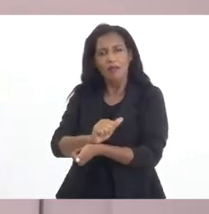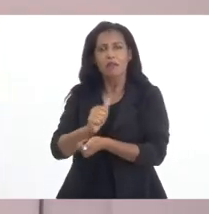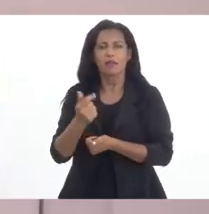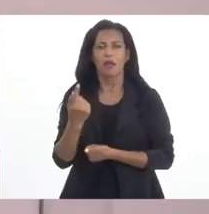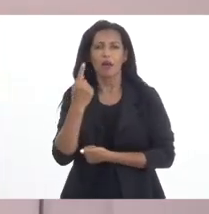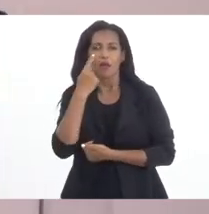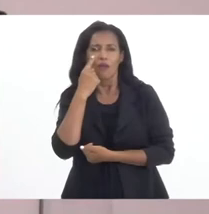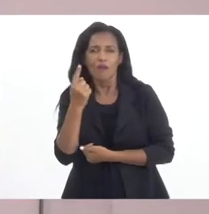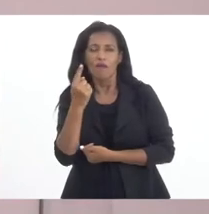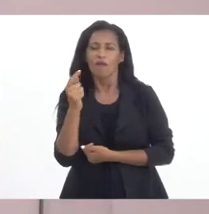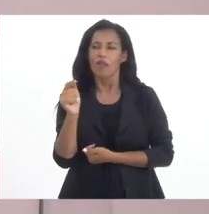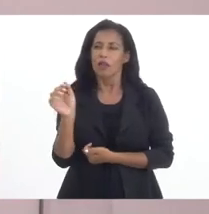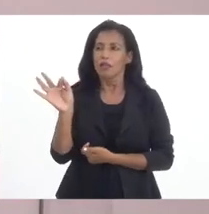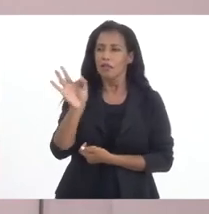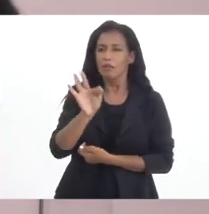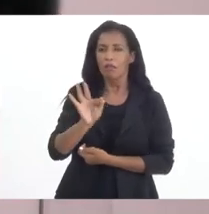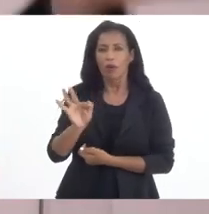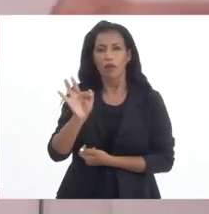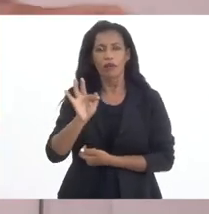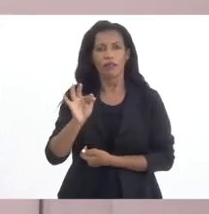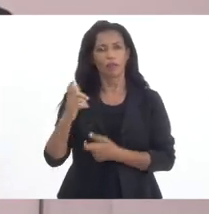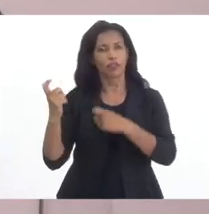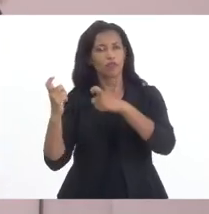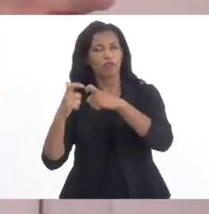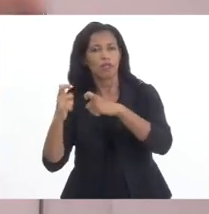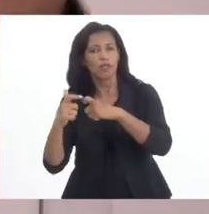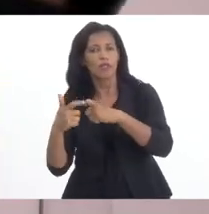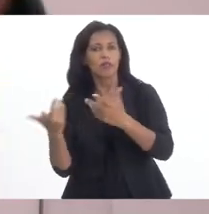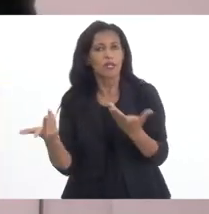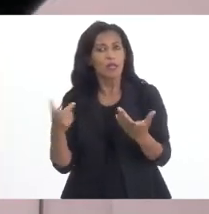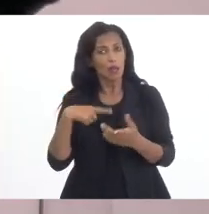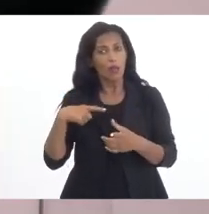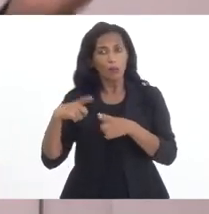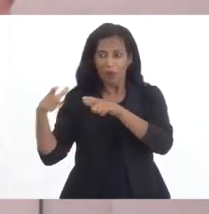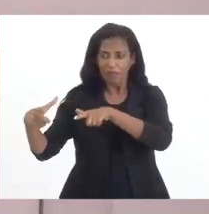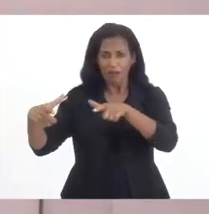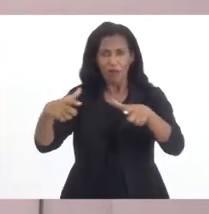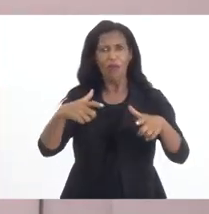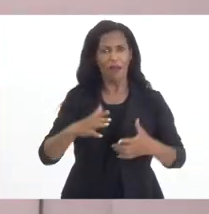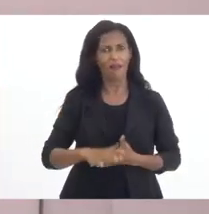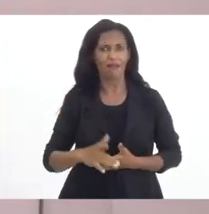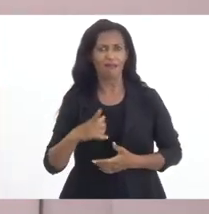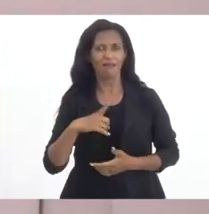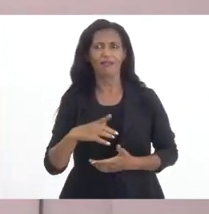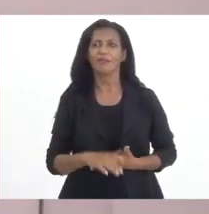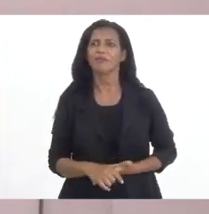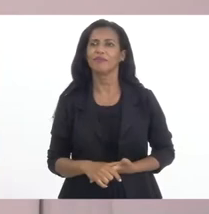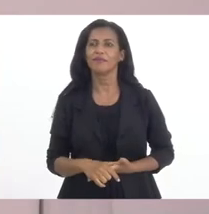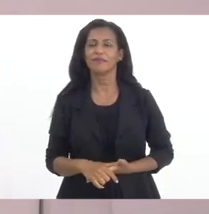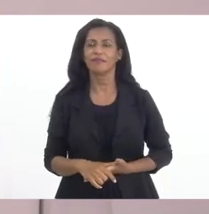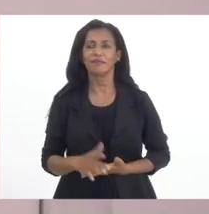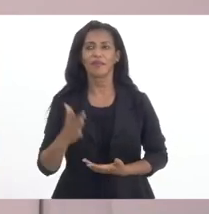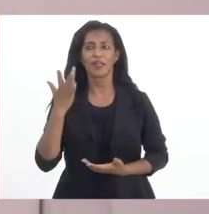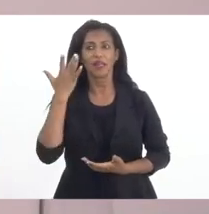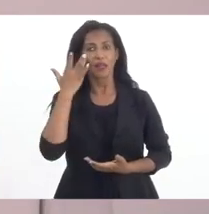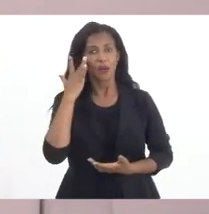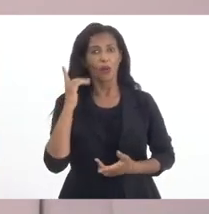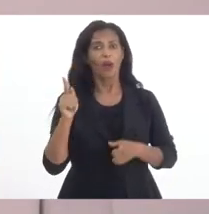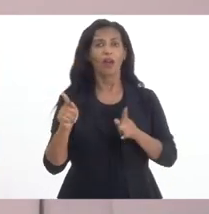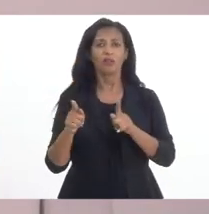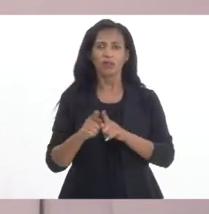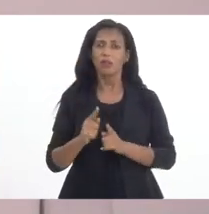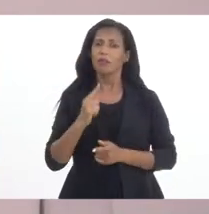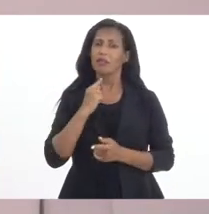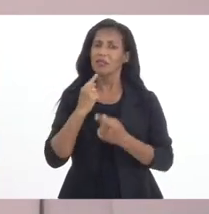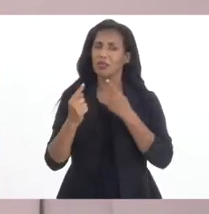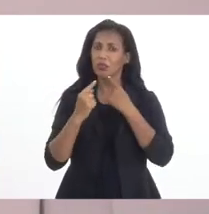bota a universidade, faculdade de medicina, etc. Tal, porque tem espaços enormes lá. E, então, eu acho que também essa